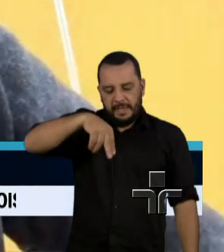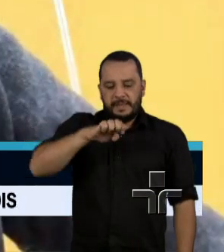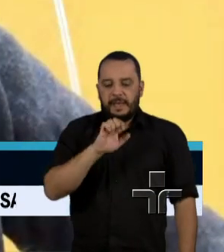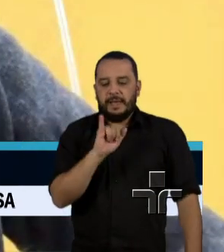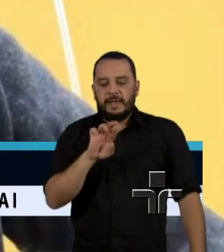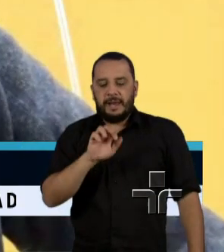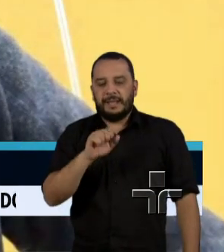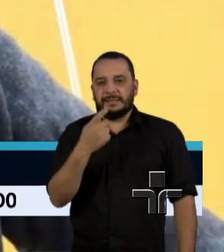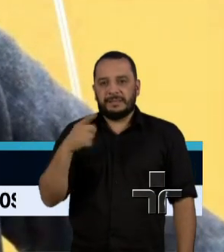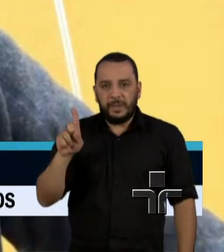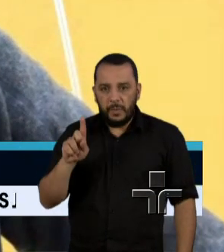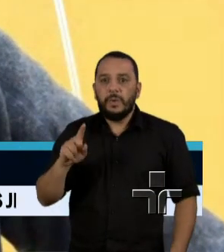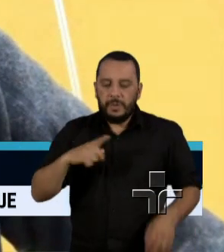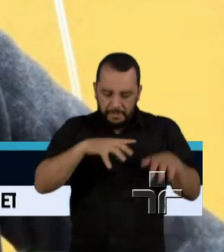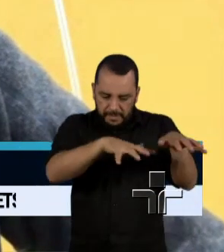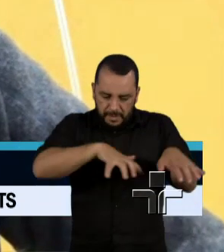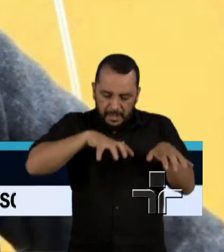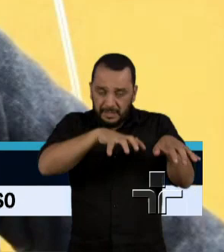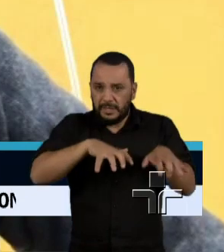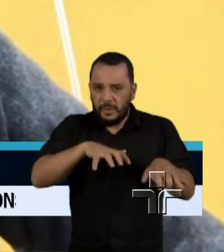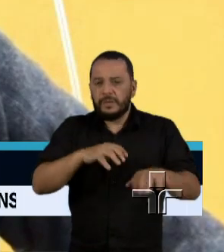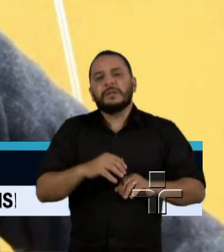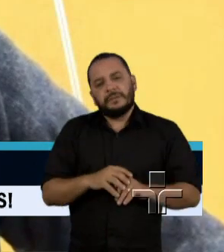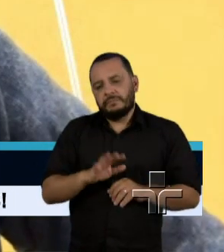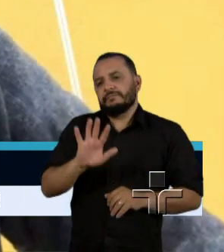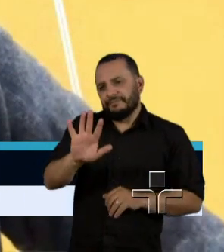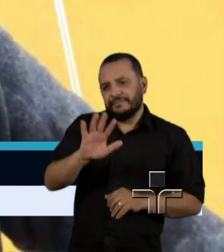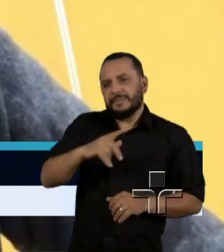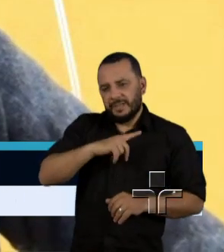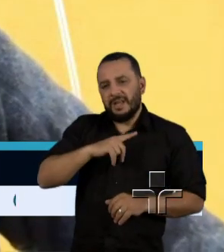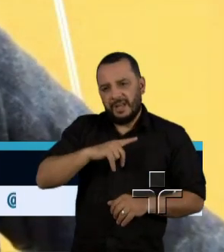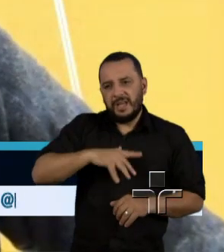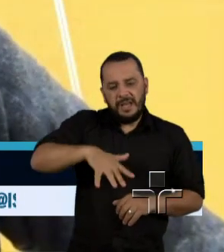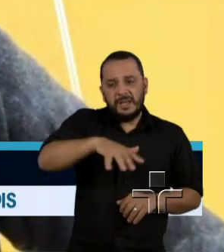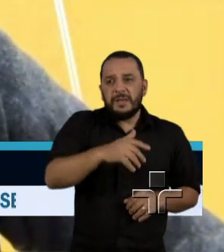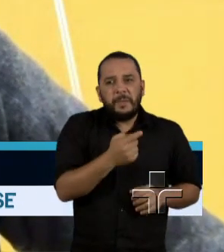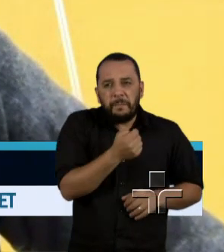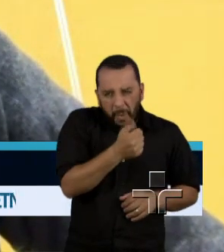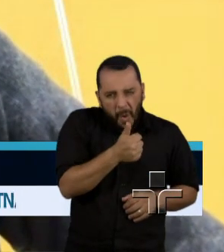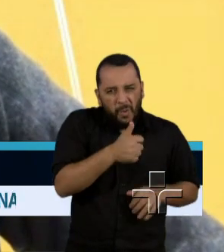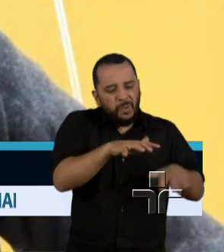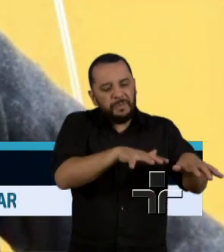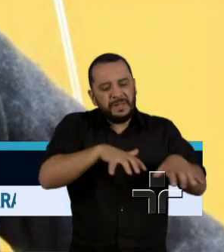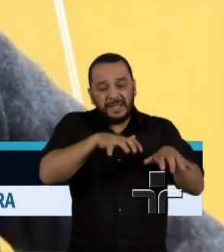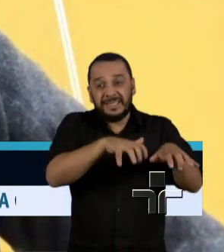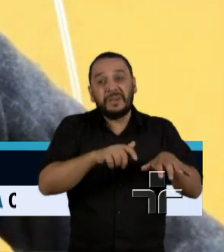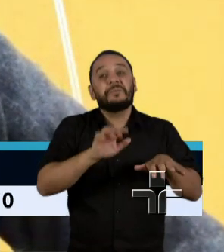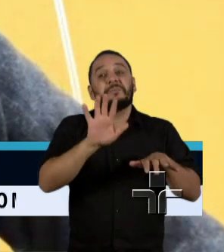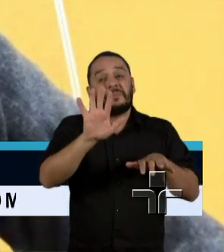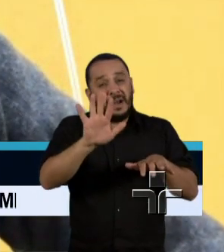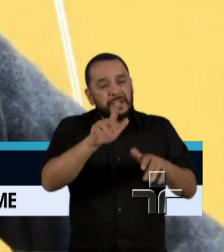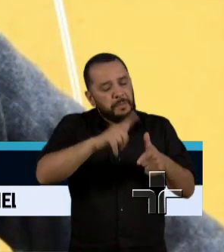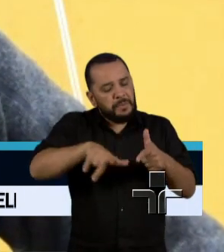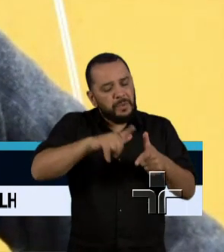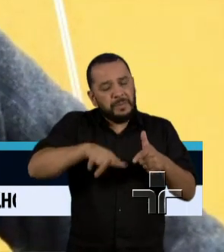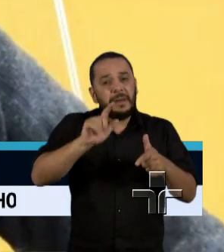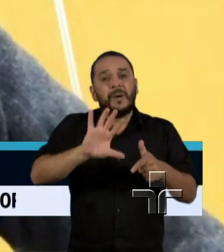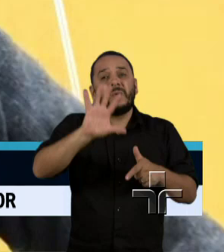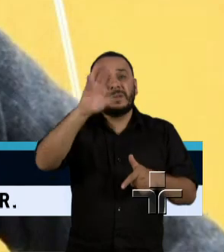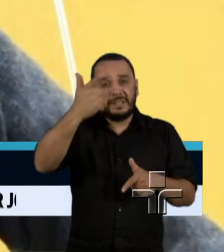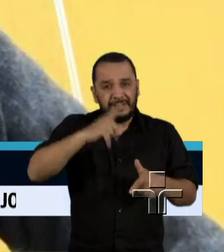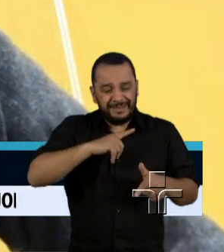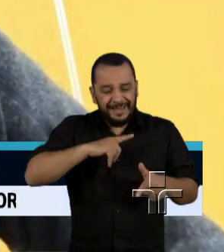de desmatamento, a mineração é uma área relativamente pequena. O problema da mineração é que ela está ocorrendo em áreas